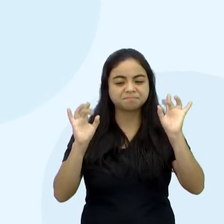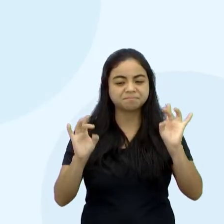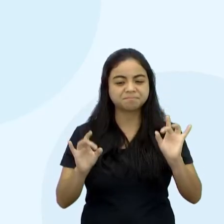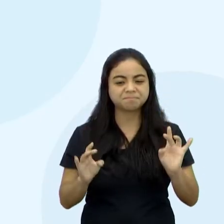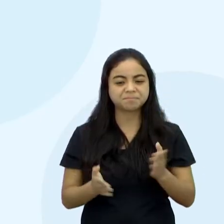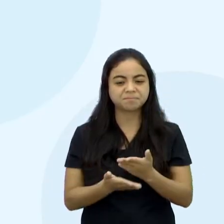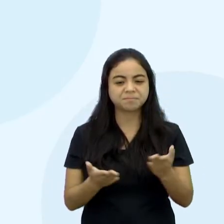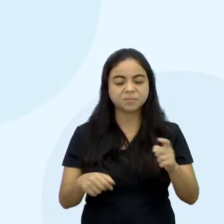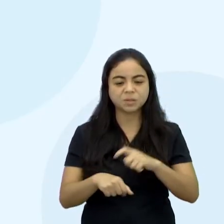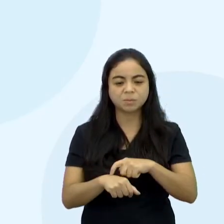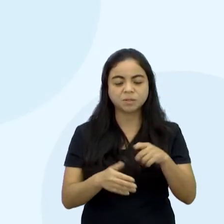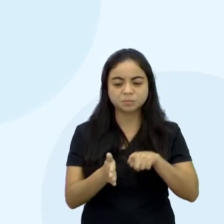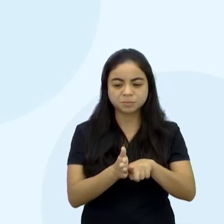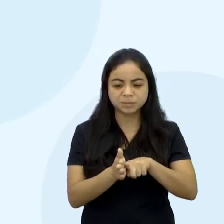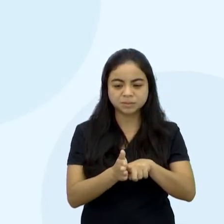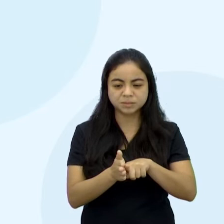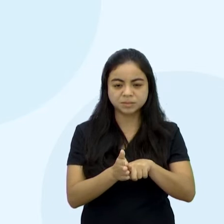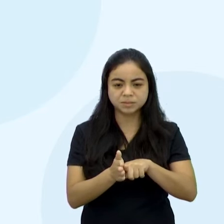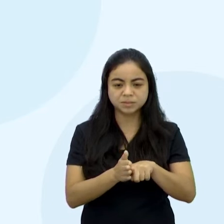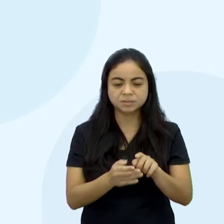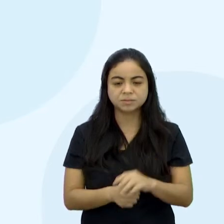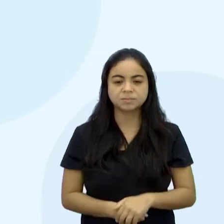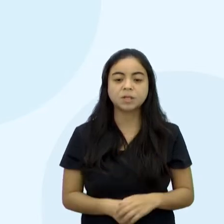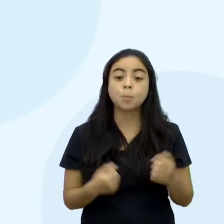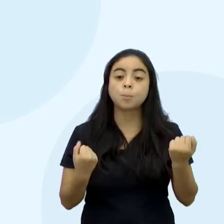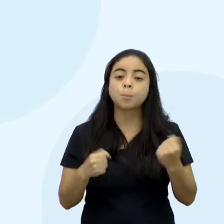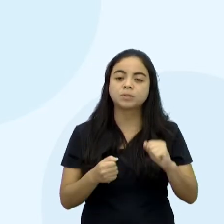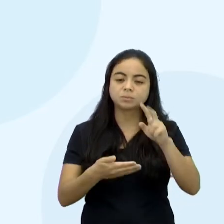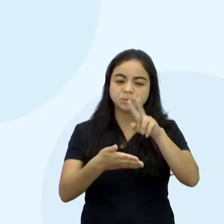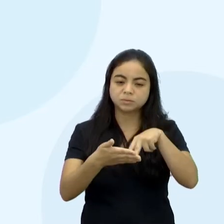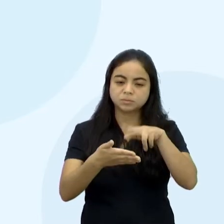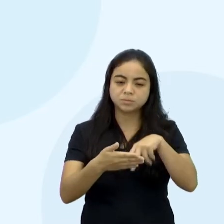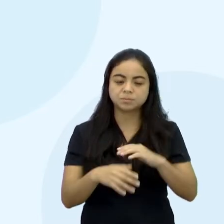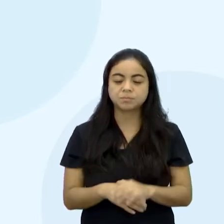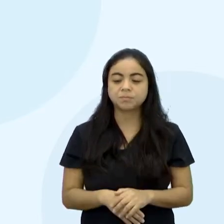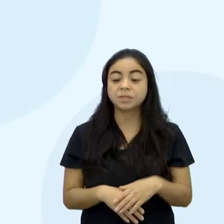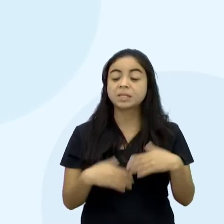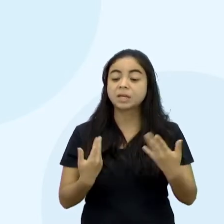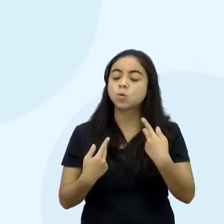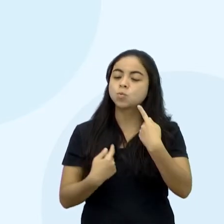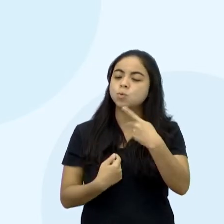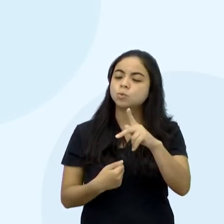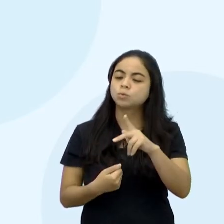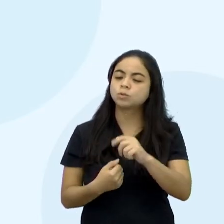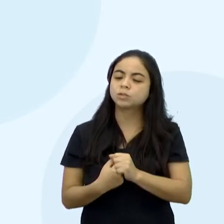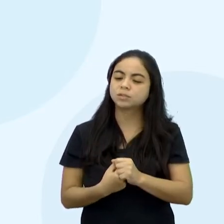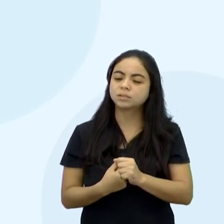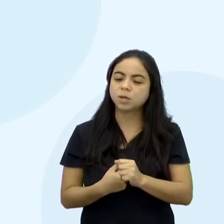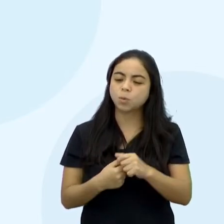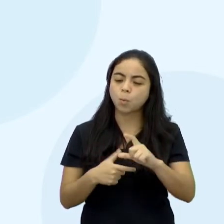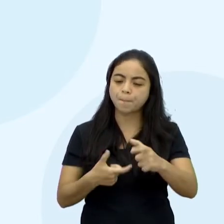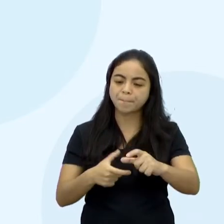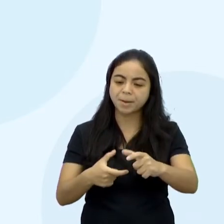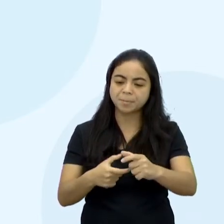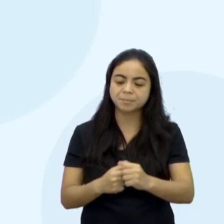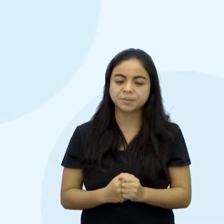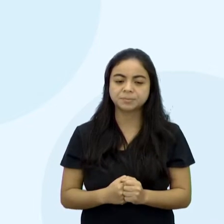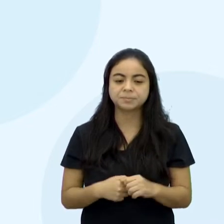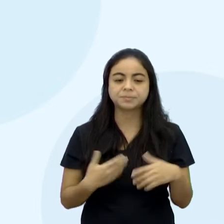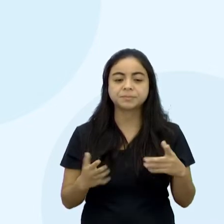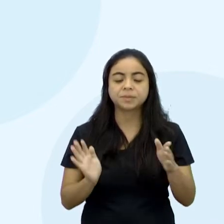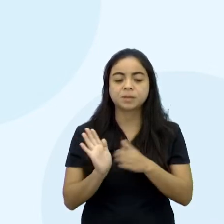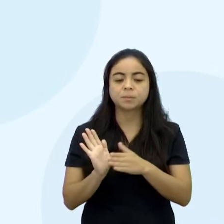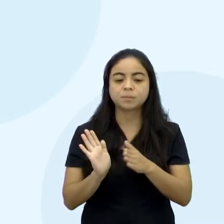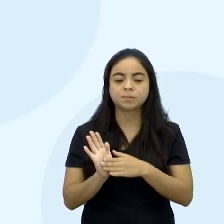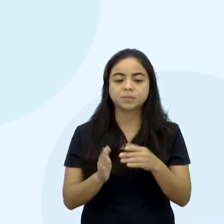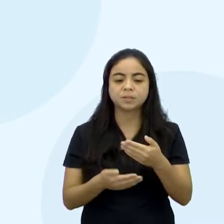pesquisa de vocês. Olha só, possibilidades de leitura nas redes. Que tal construir o seu meme? A proposta é que criem seus próprios